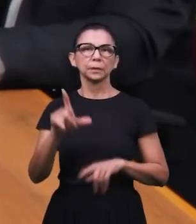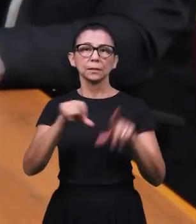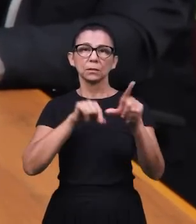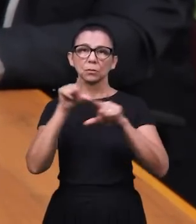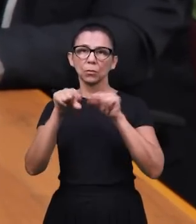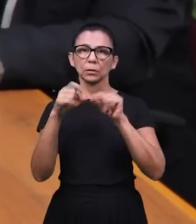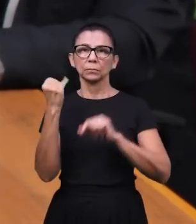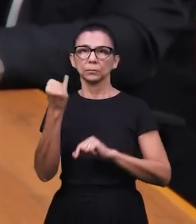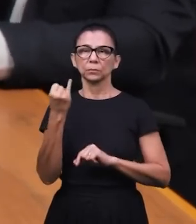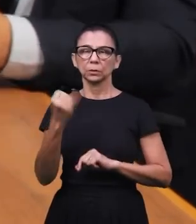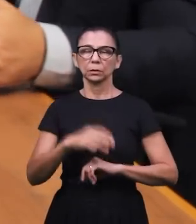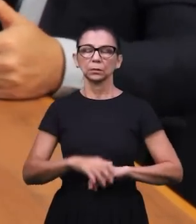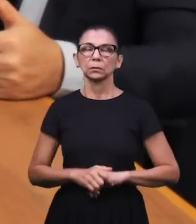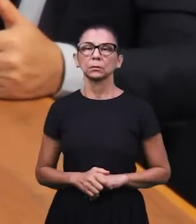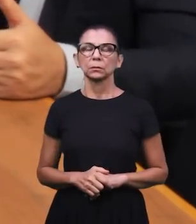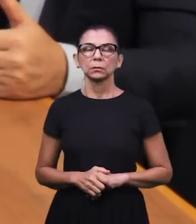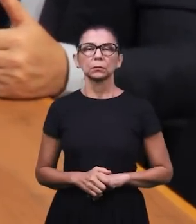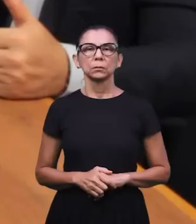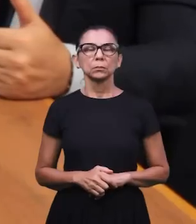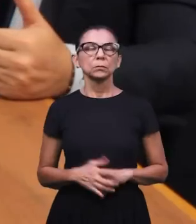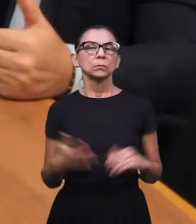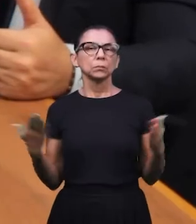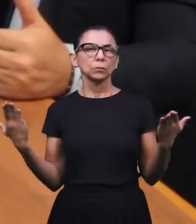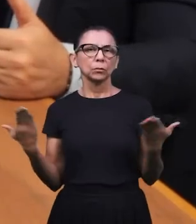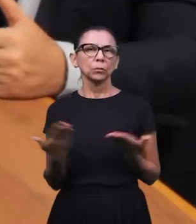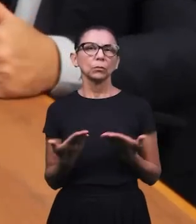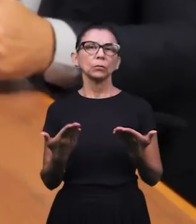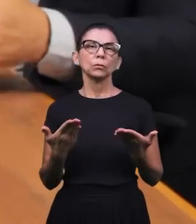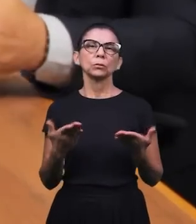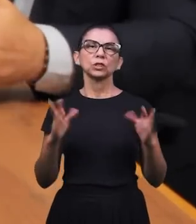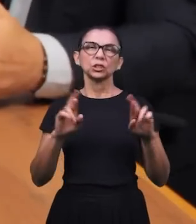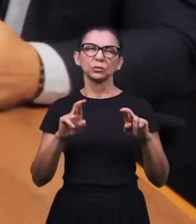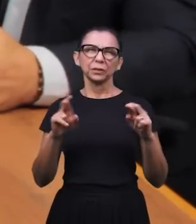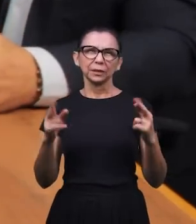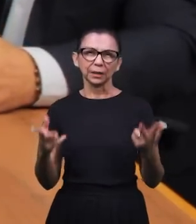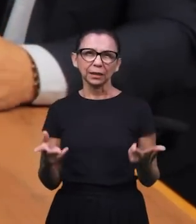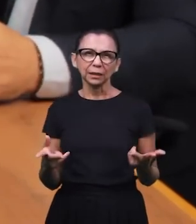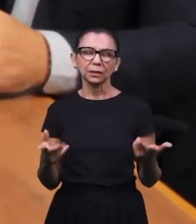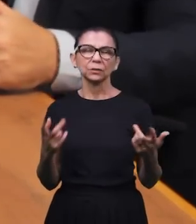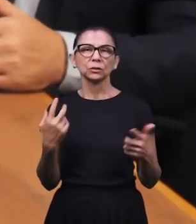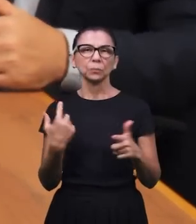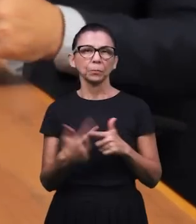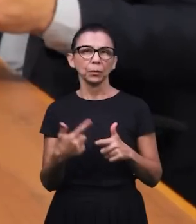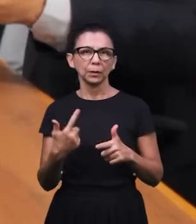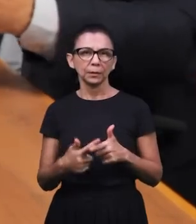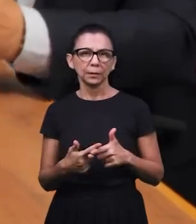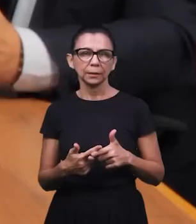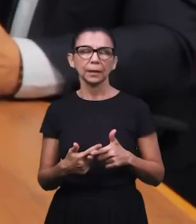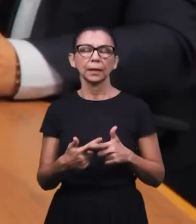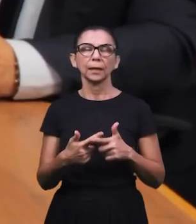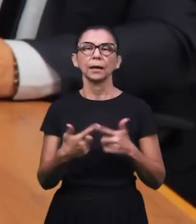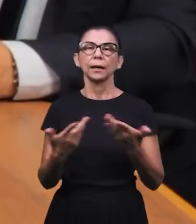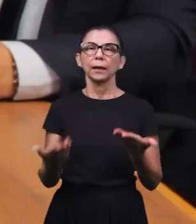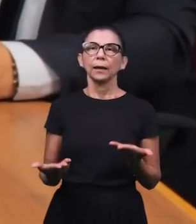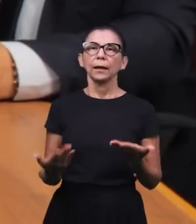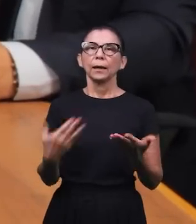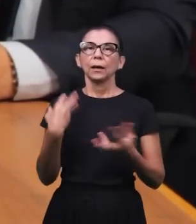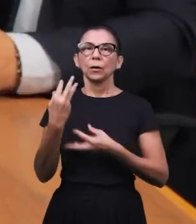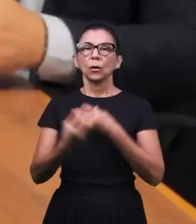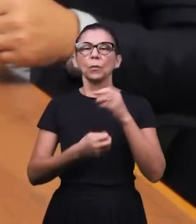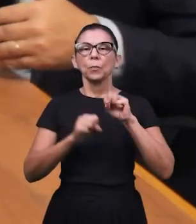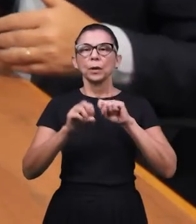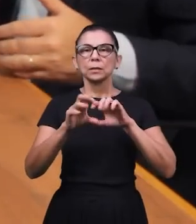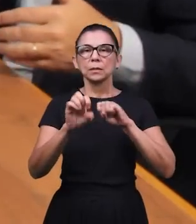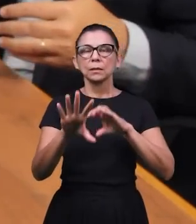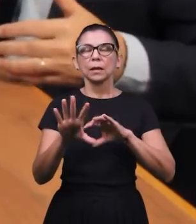é diferente do passado, quando por questões até de dificuldade de educação, de ensino, de acesso à escola,